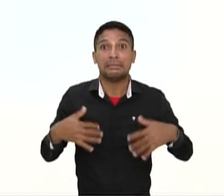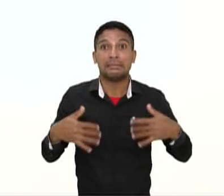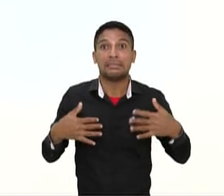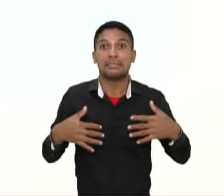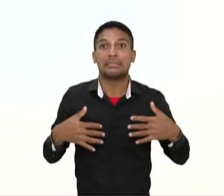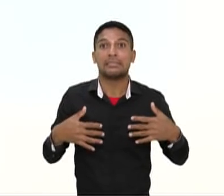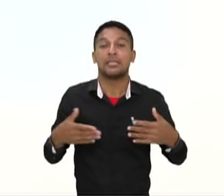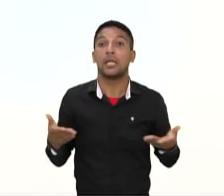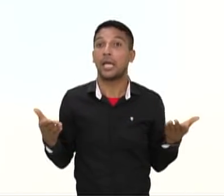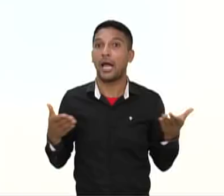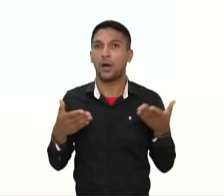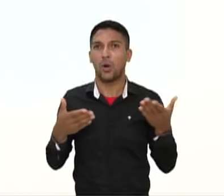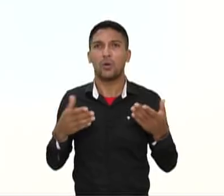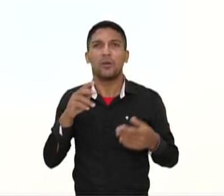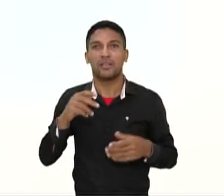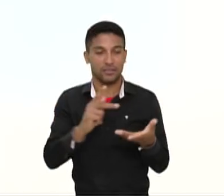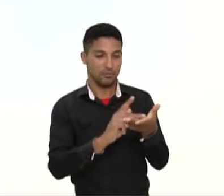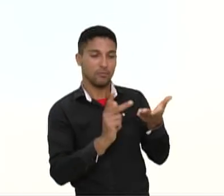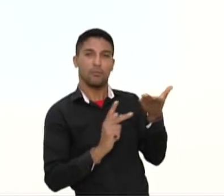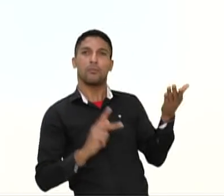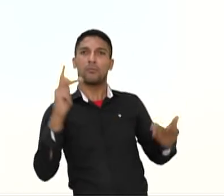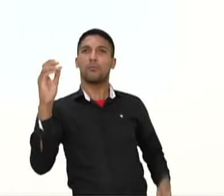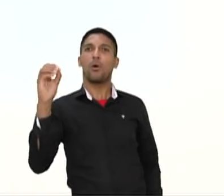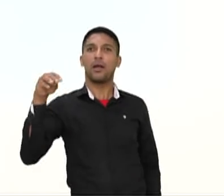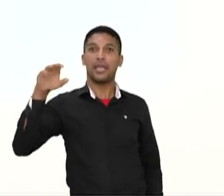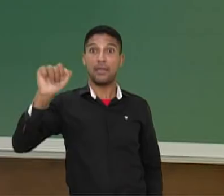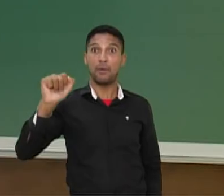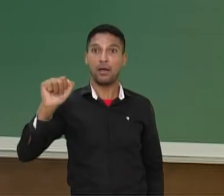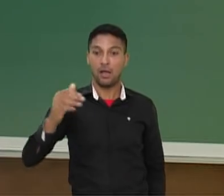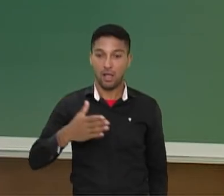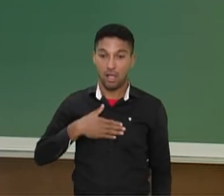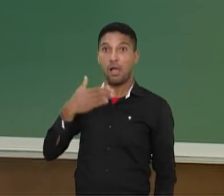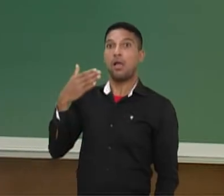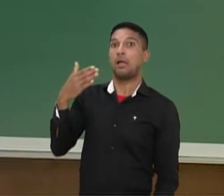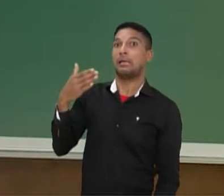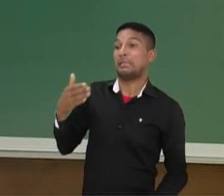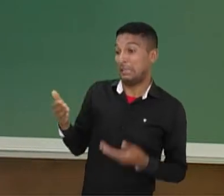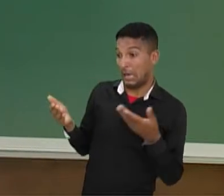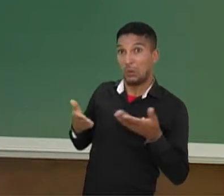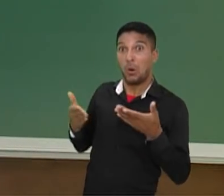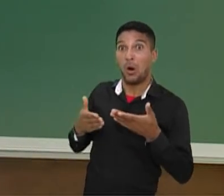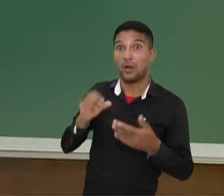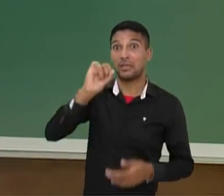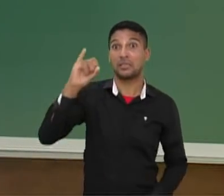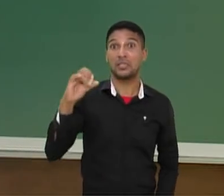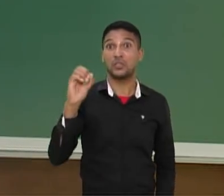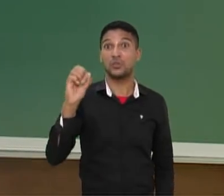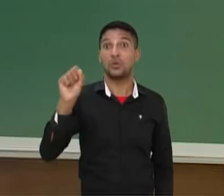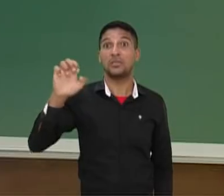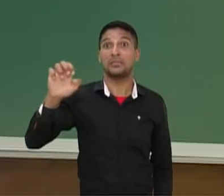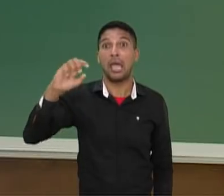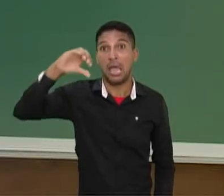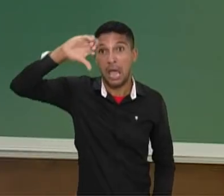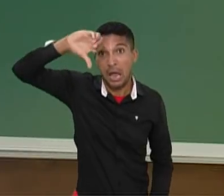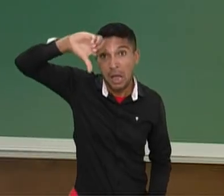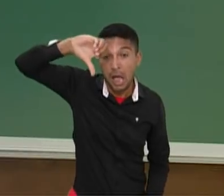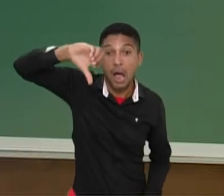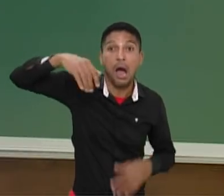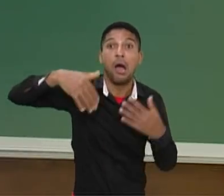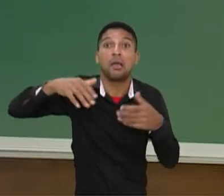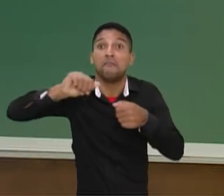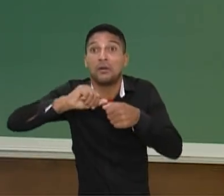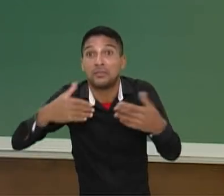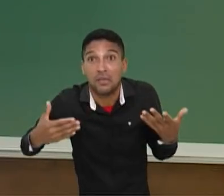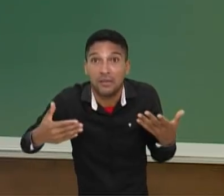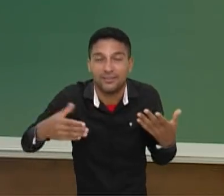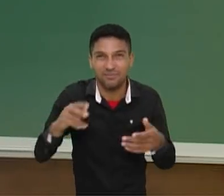José? Sabe aquele poema? E agora, José? A festa acabou, a luz apagou, todo mundo se foi. E agora, José, o que nós